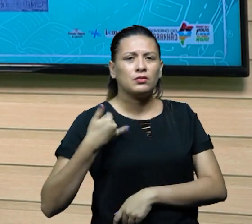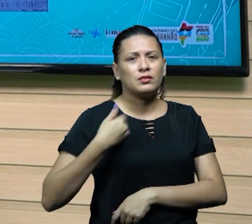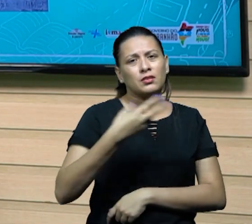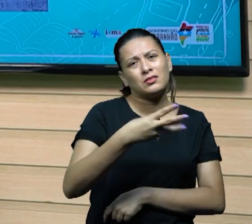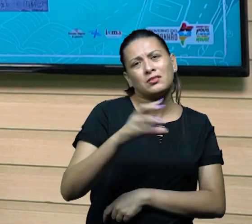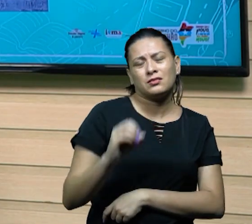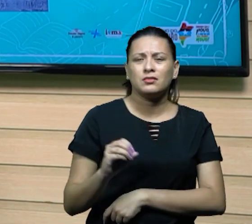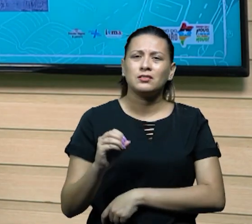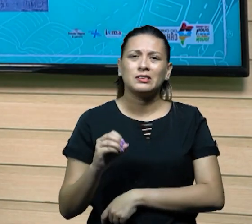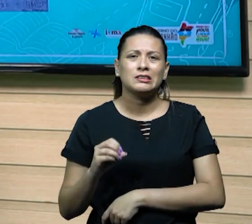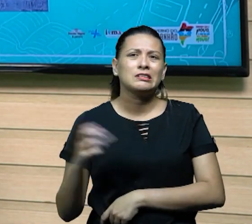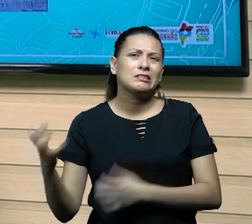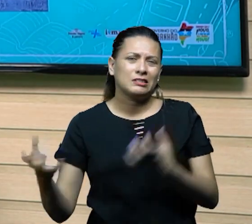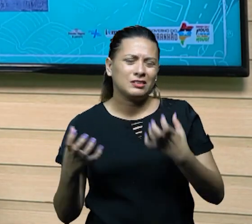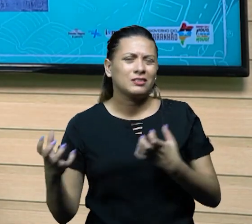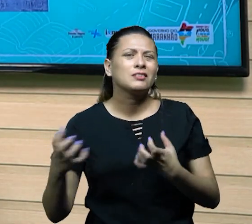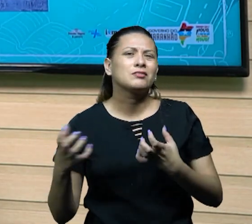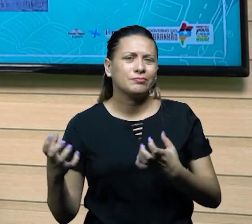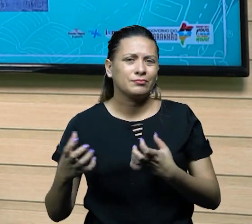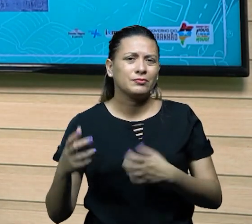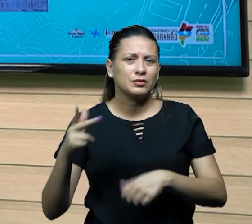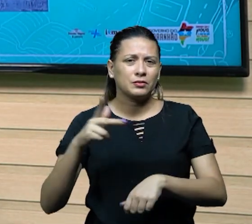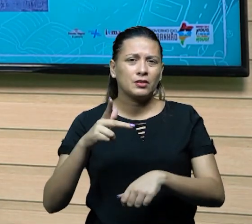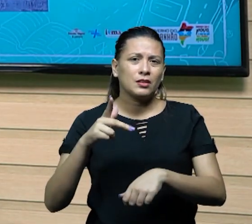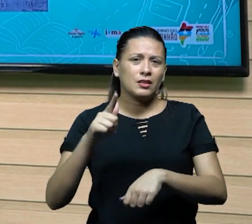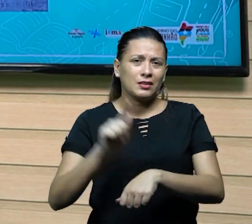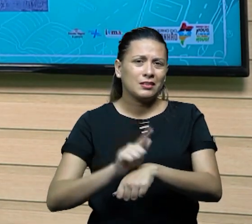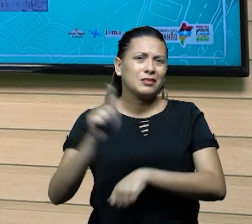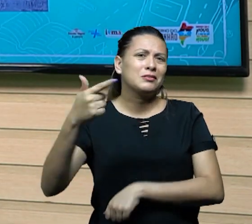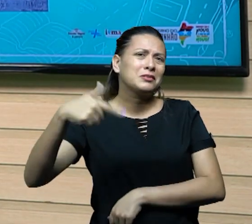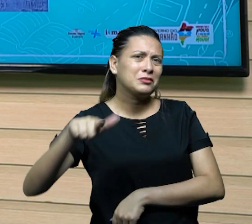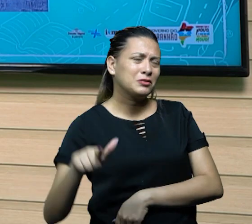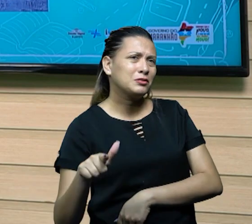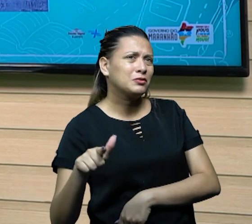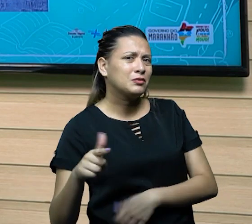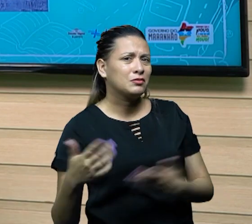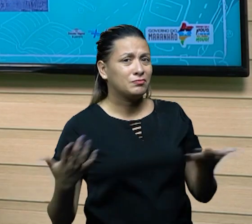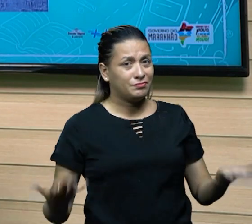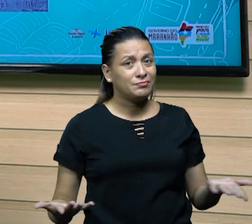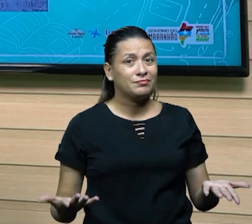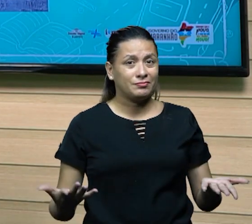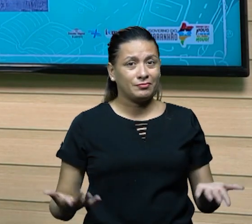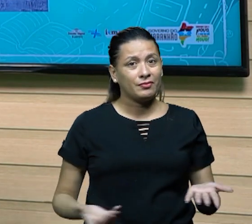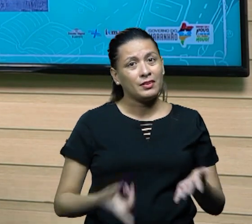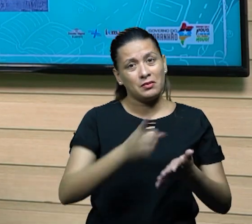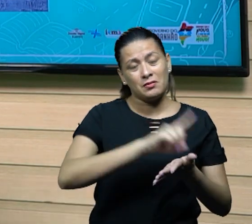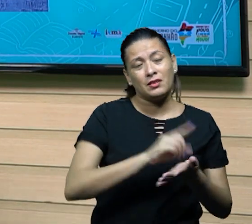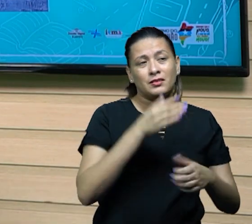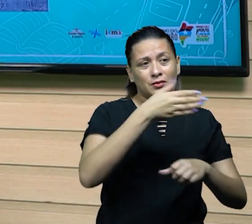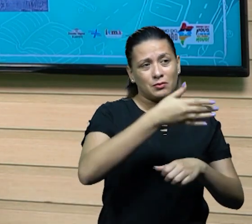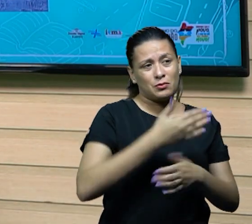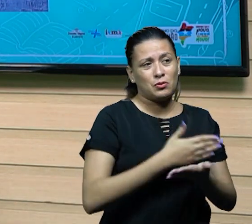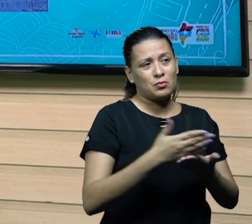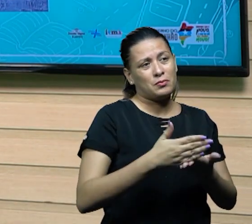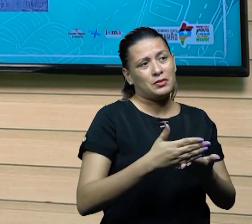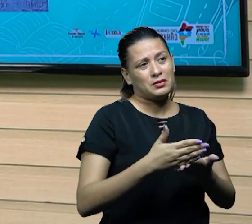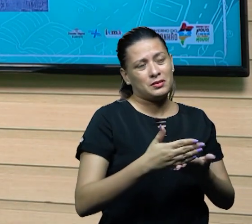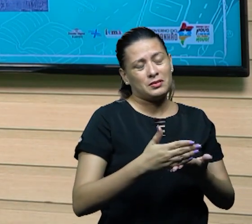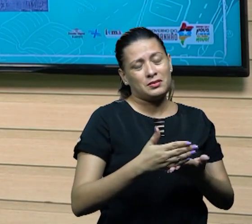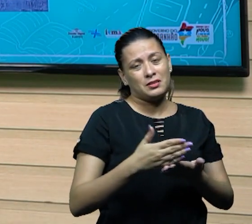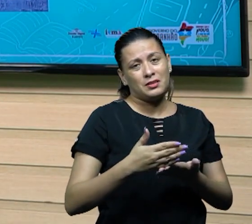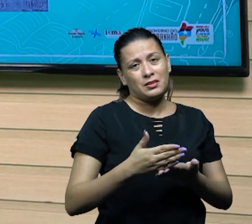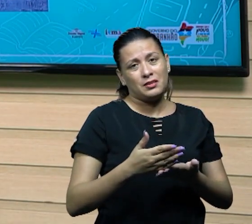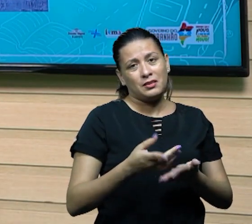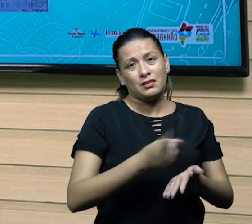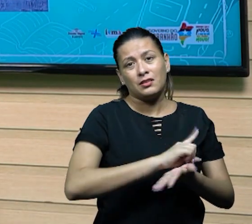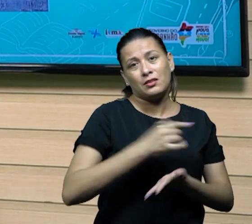um certo tempo, já pai de família, já com 30 anos, eu vi a necessidade de fazer uma segunda graduação. Olha o período, né? Uma eu entrei